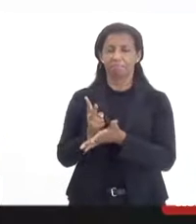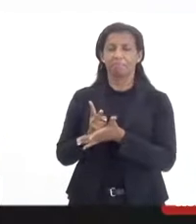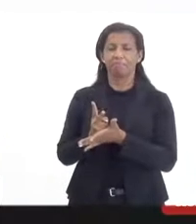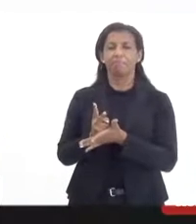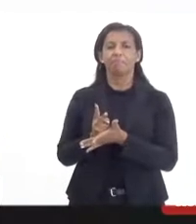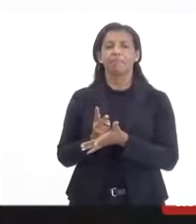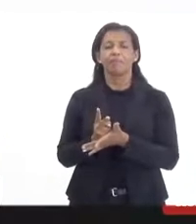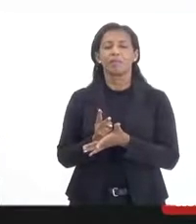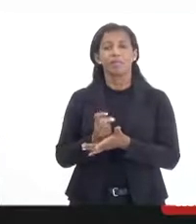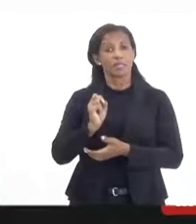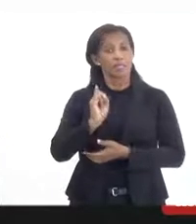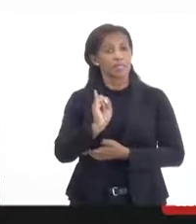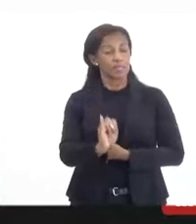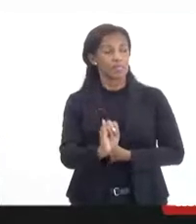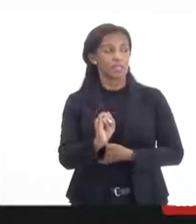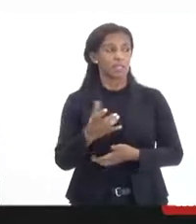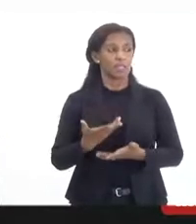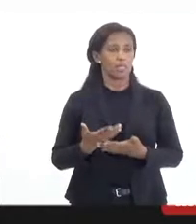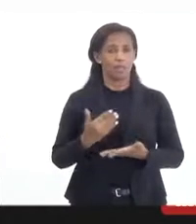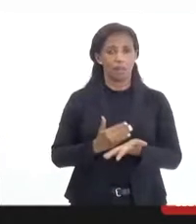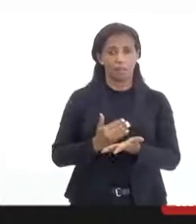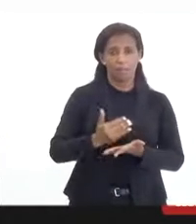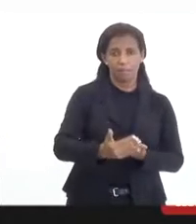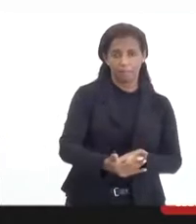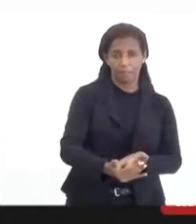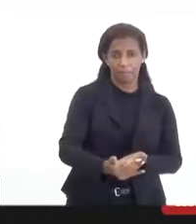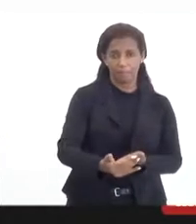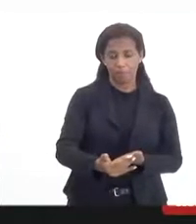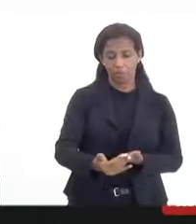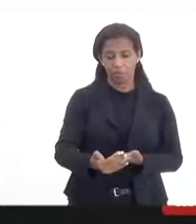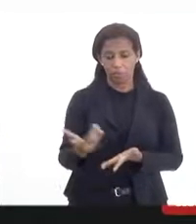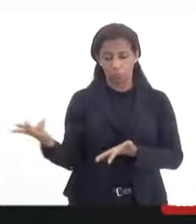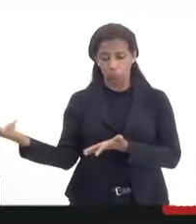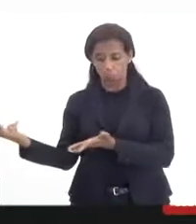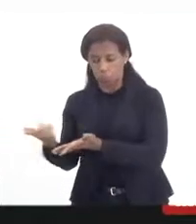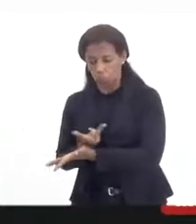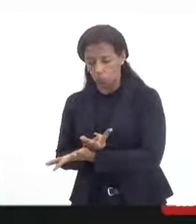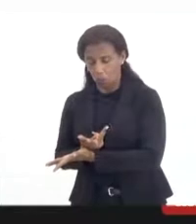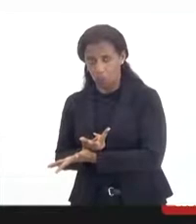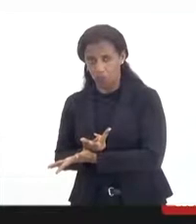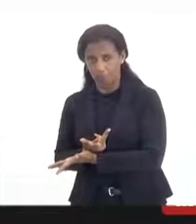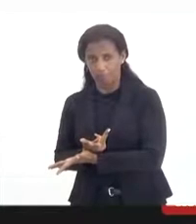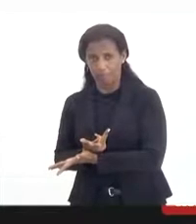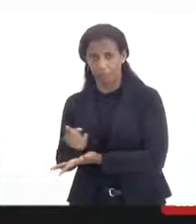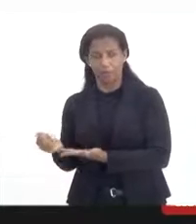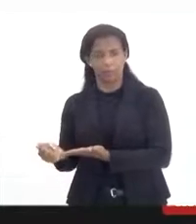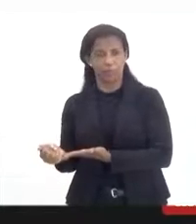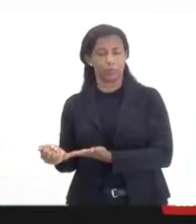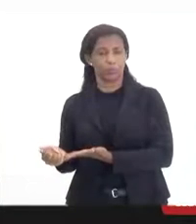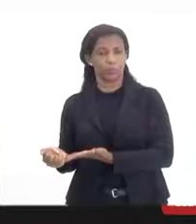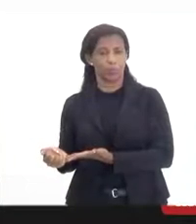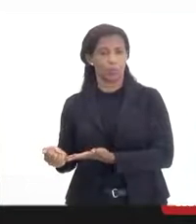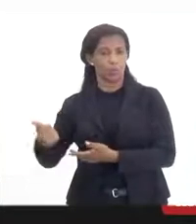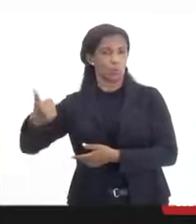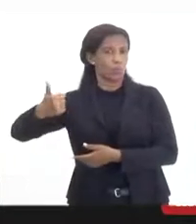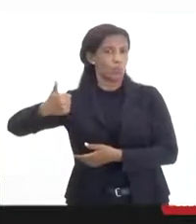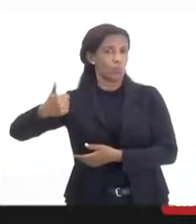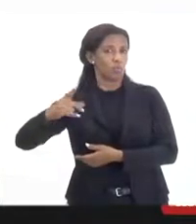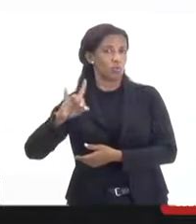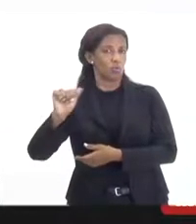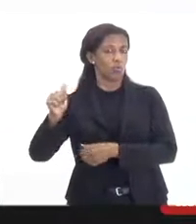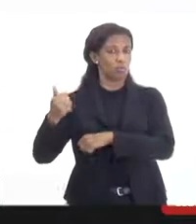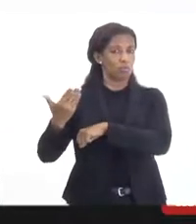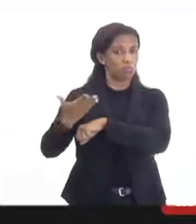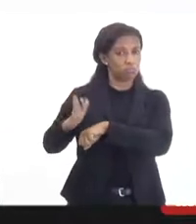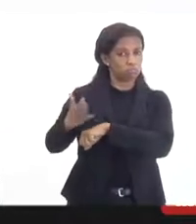contagem, se a partir da ocorrência do fato gerador ou se a partir do primeiro dia do